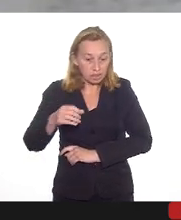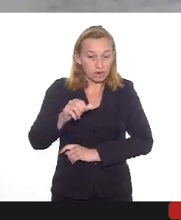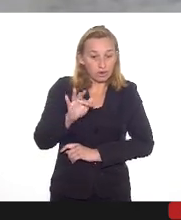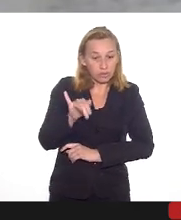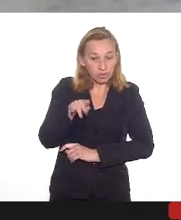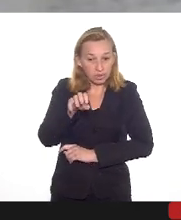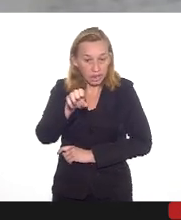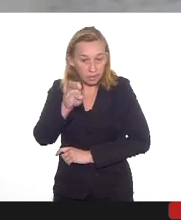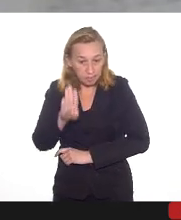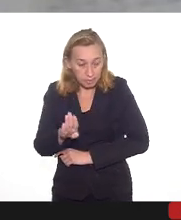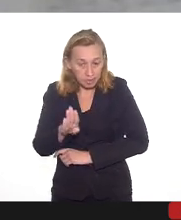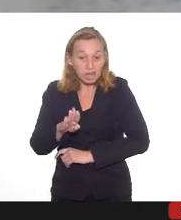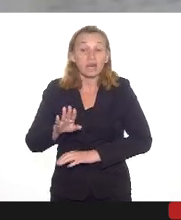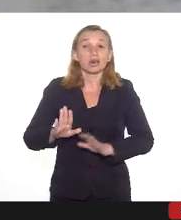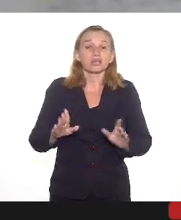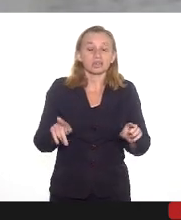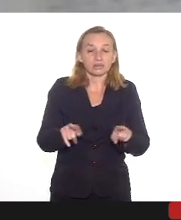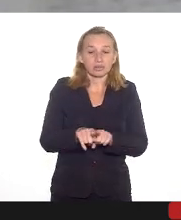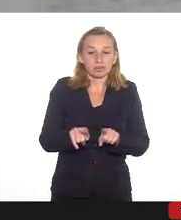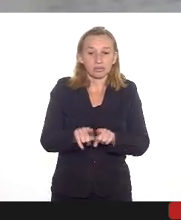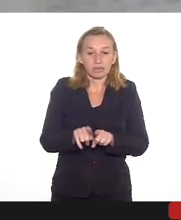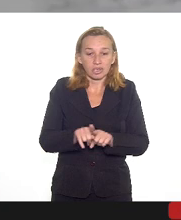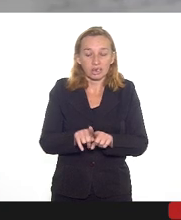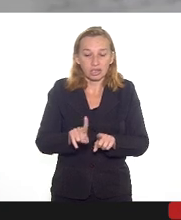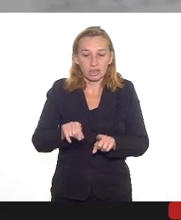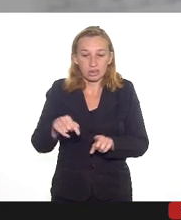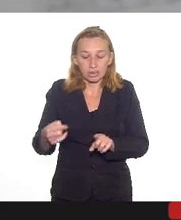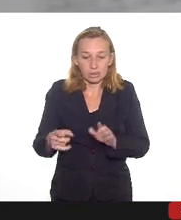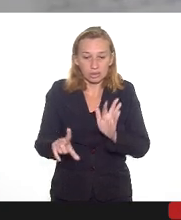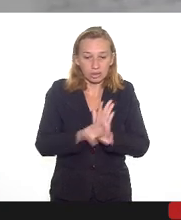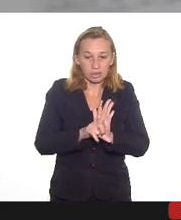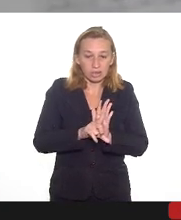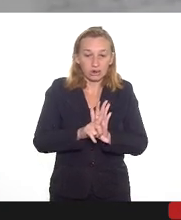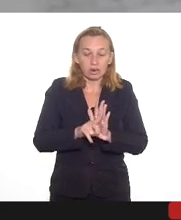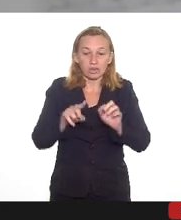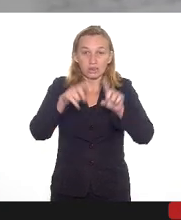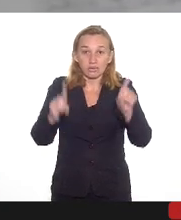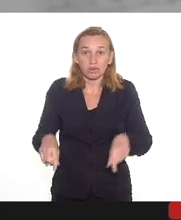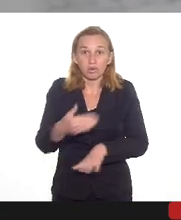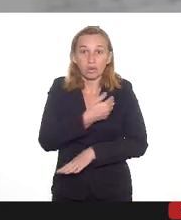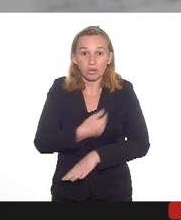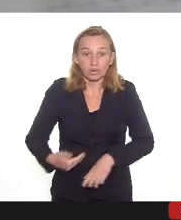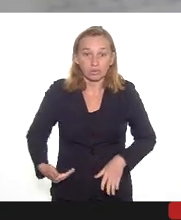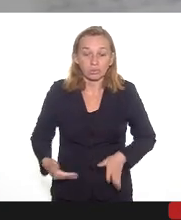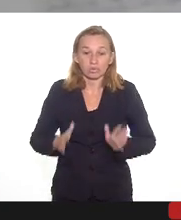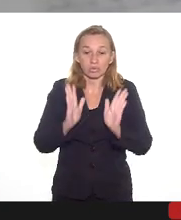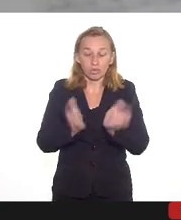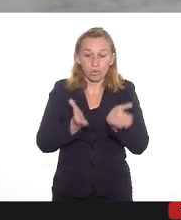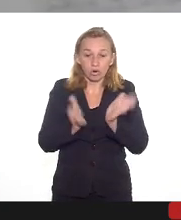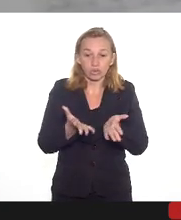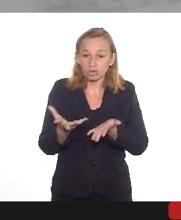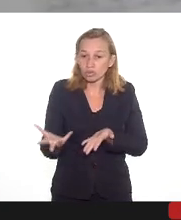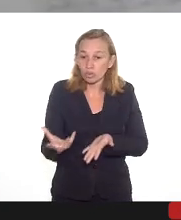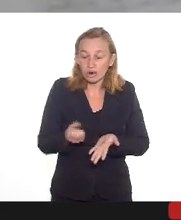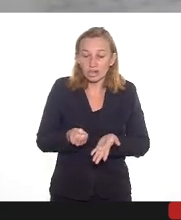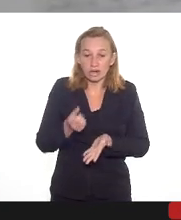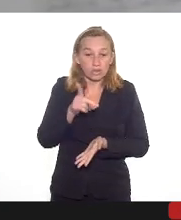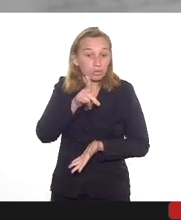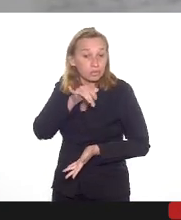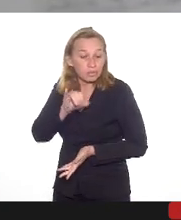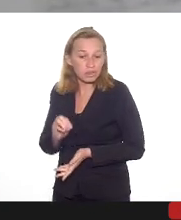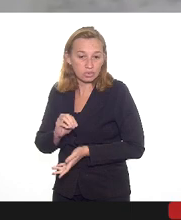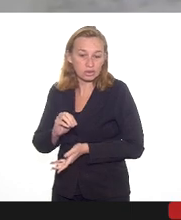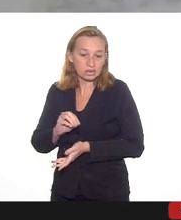também previsto no texto constitucional. Então, os servidores da rede estadual hoje não recebem nem o piso salarial